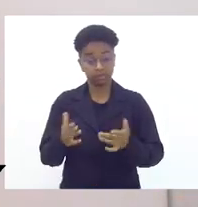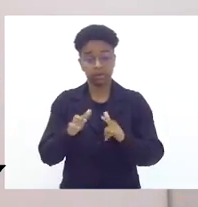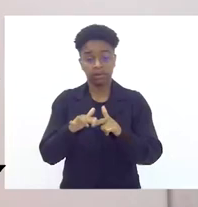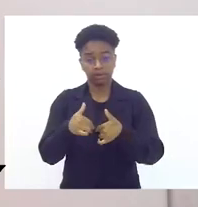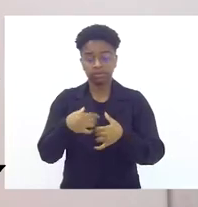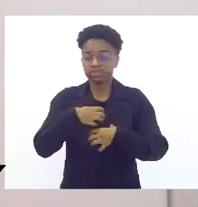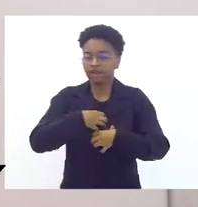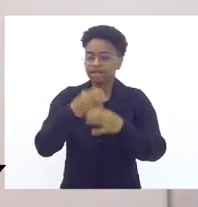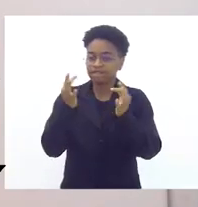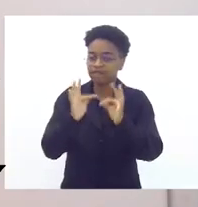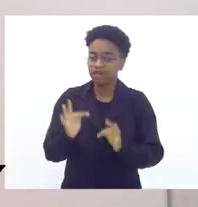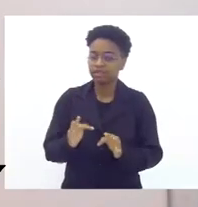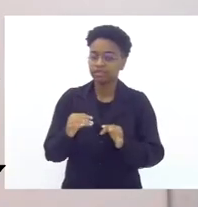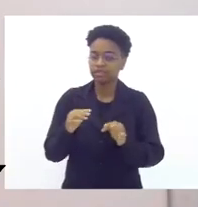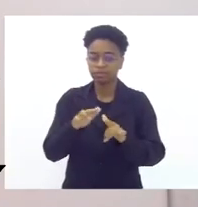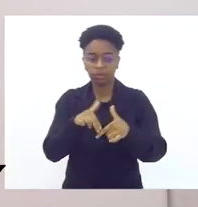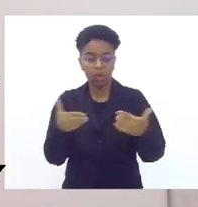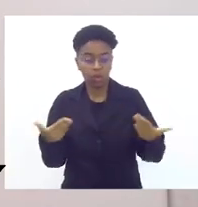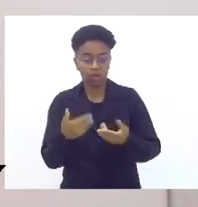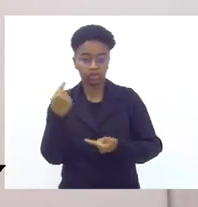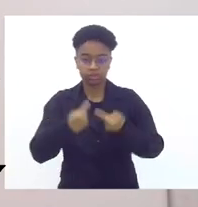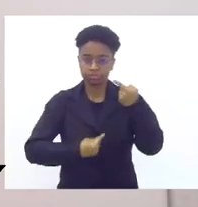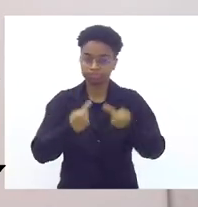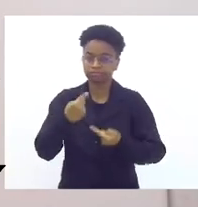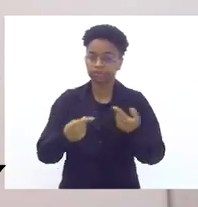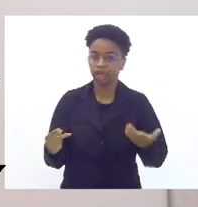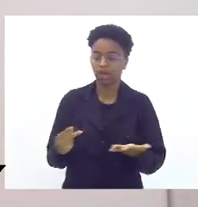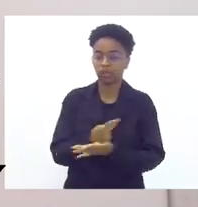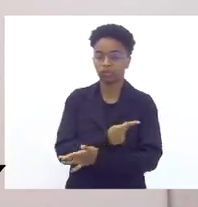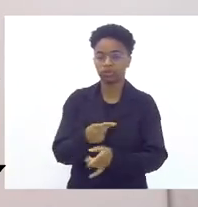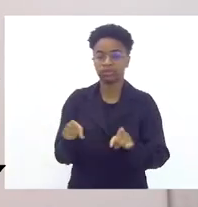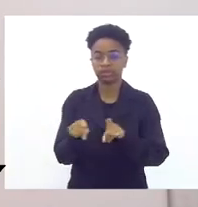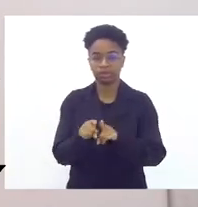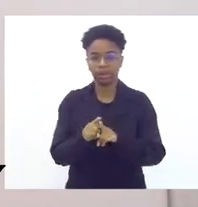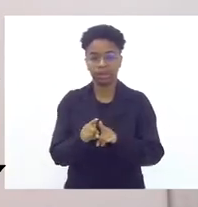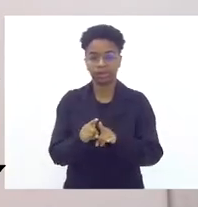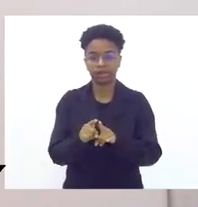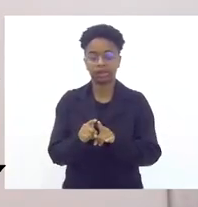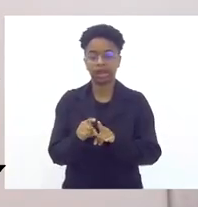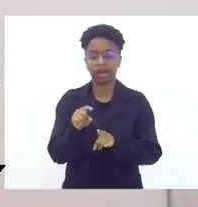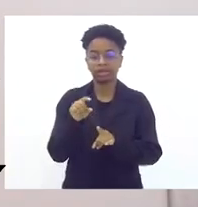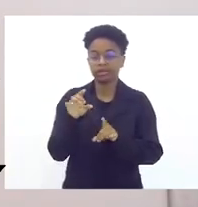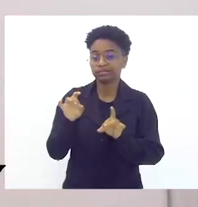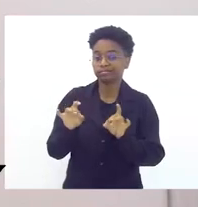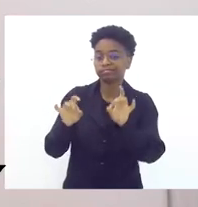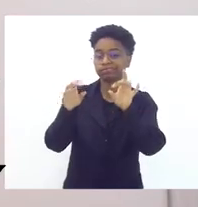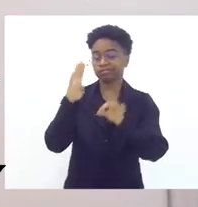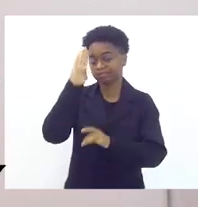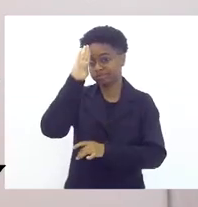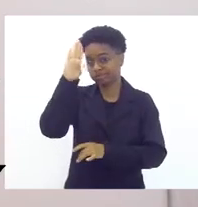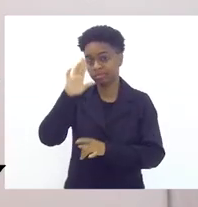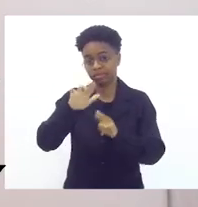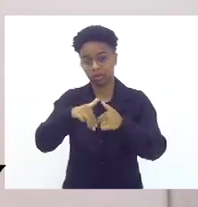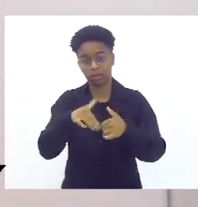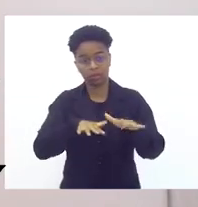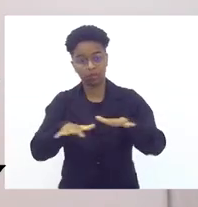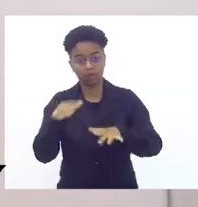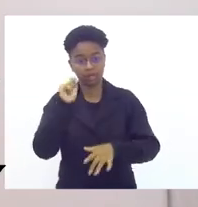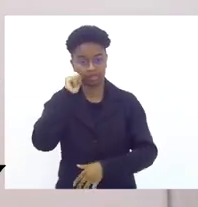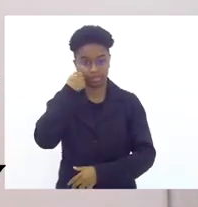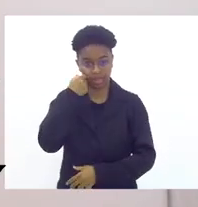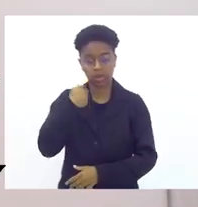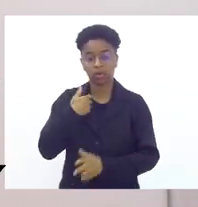eu fico muito feliz desse debate tá sendo trazido em especial pelos movimentos negros e aqui eu vejo